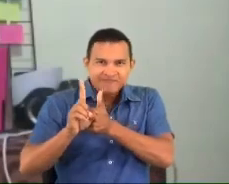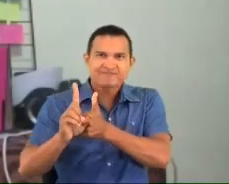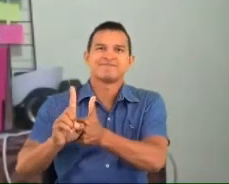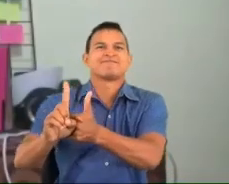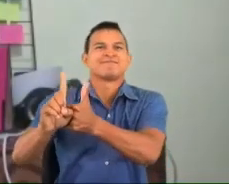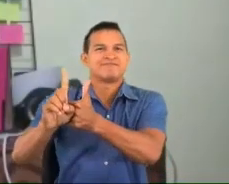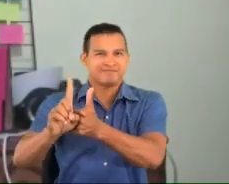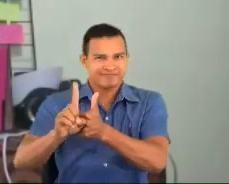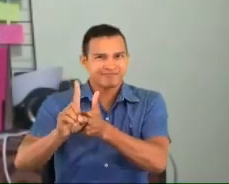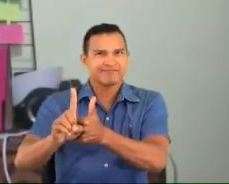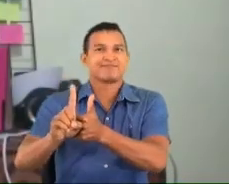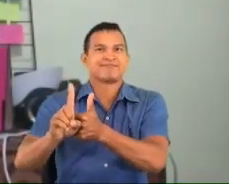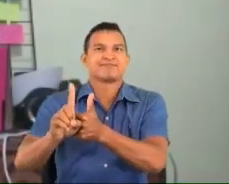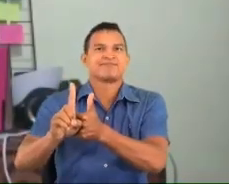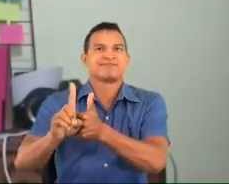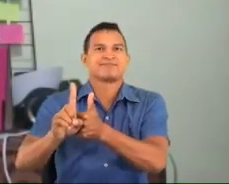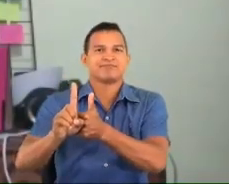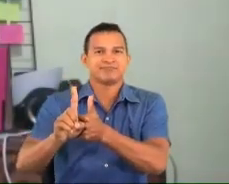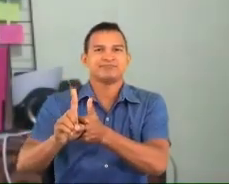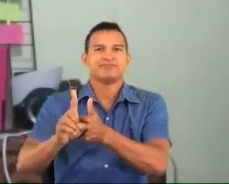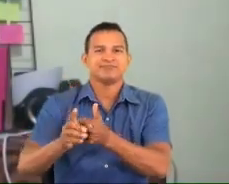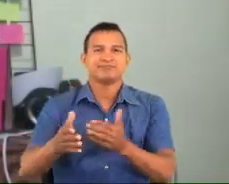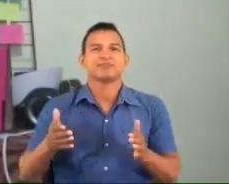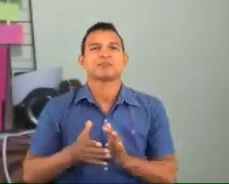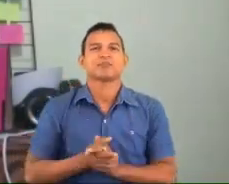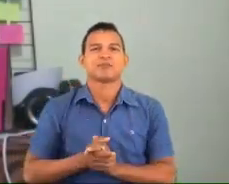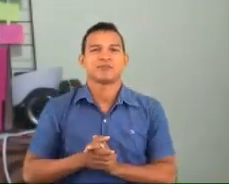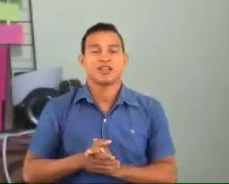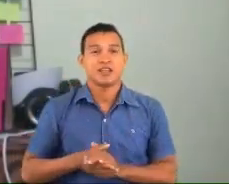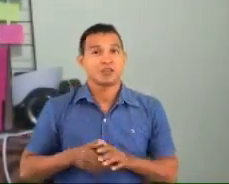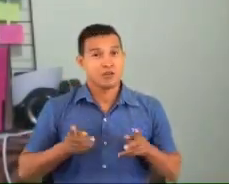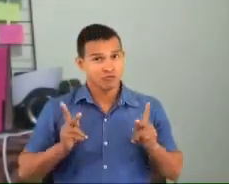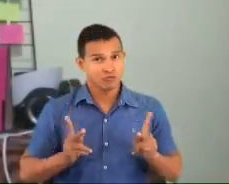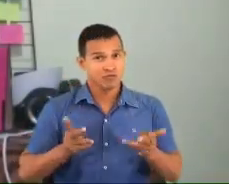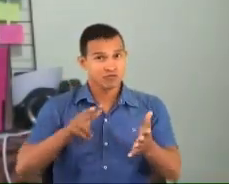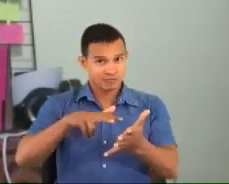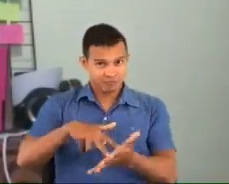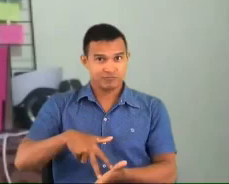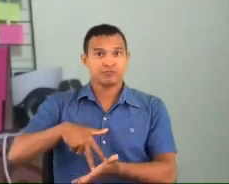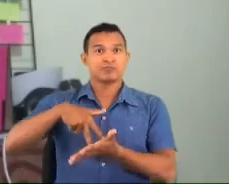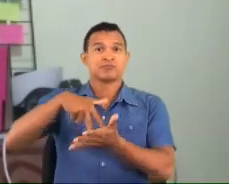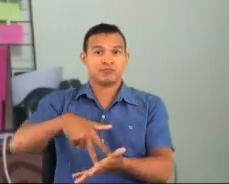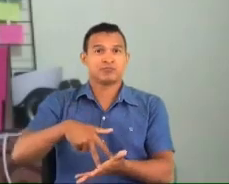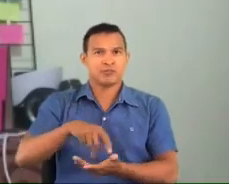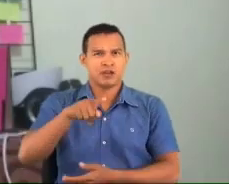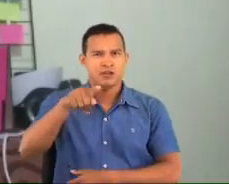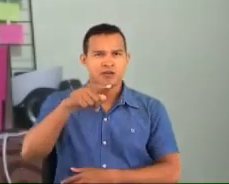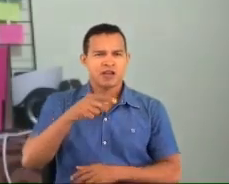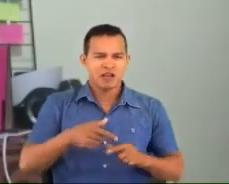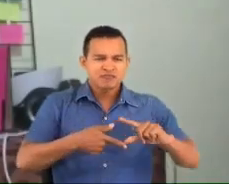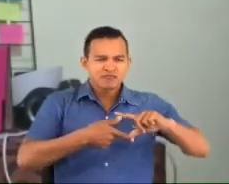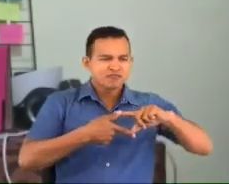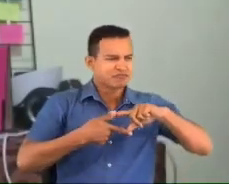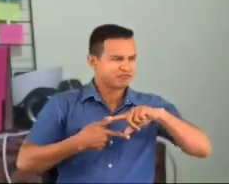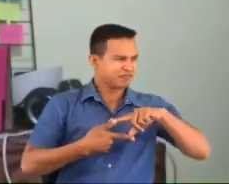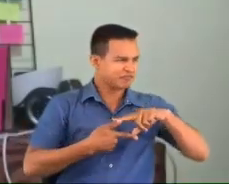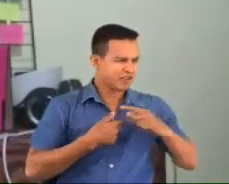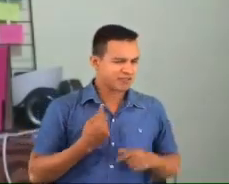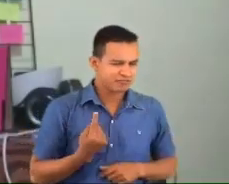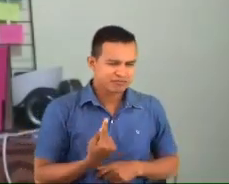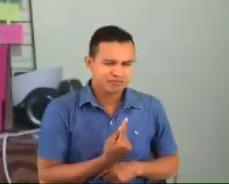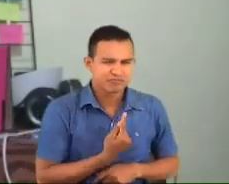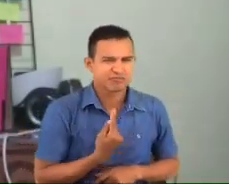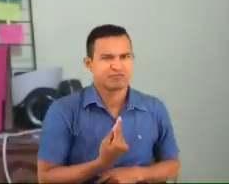toda tempestade tem um fim. Então, vamos continuar firmes, não fique sozinho. Se você está